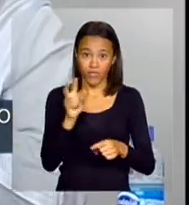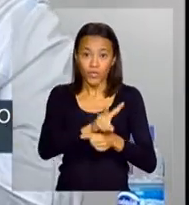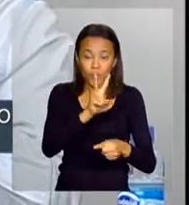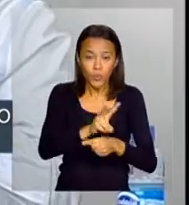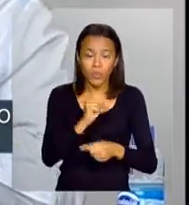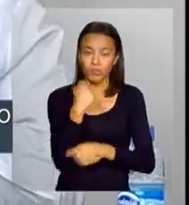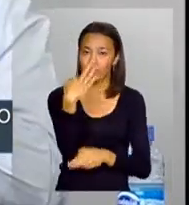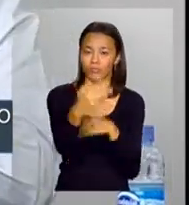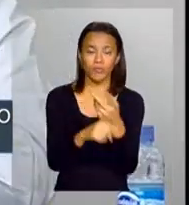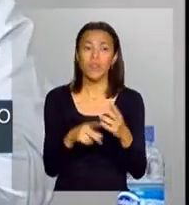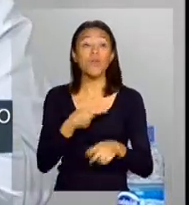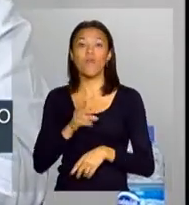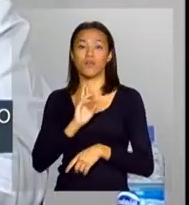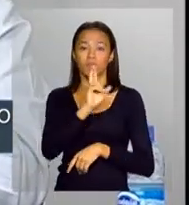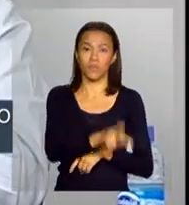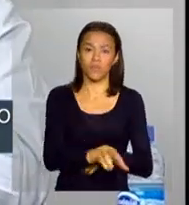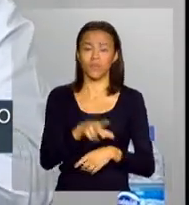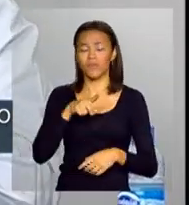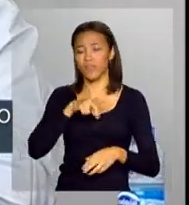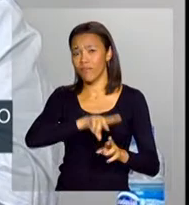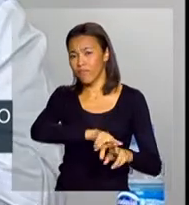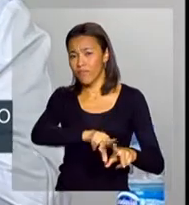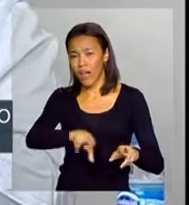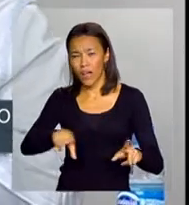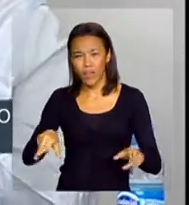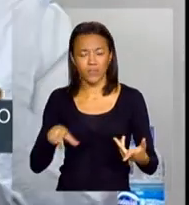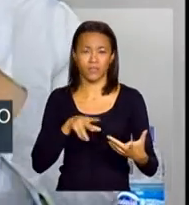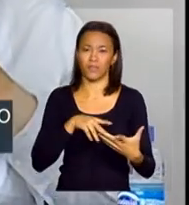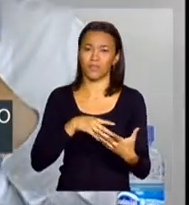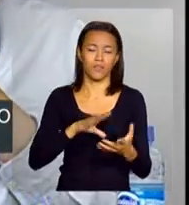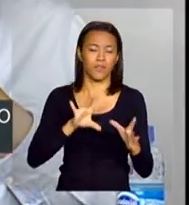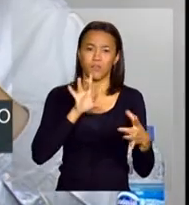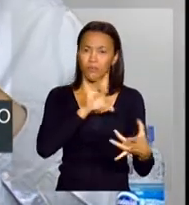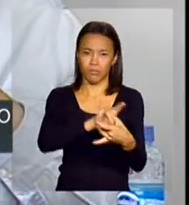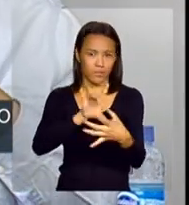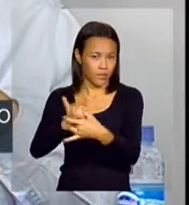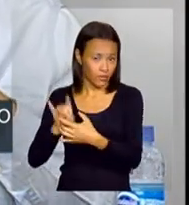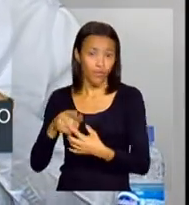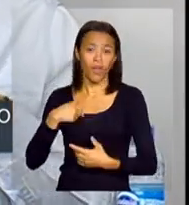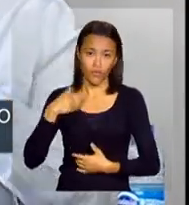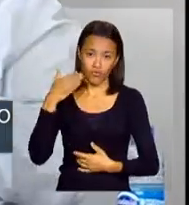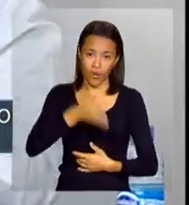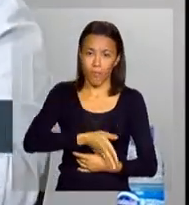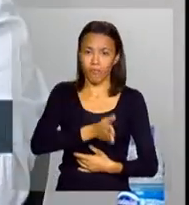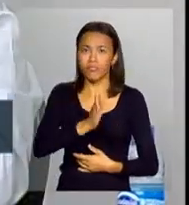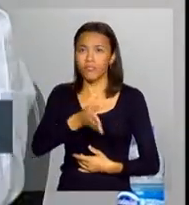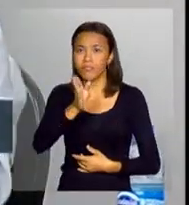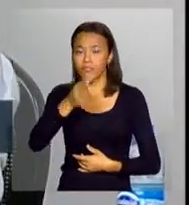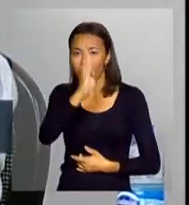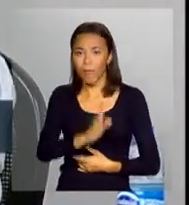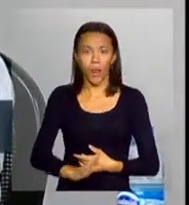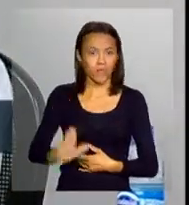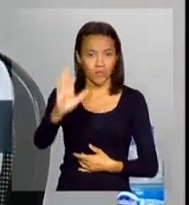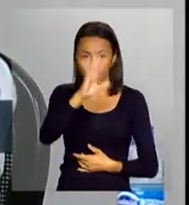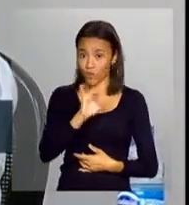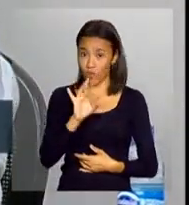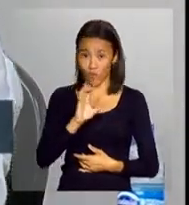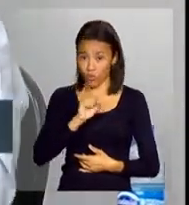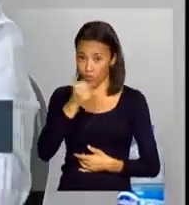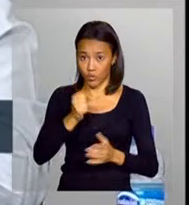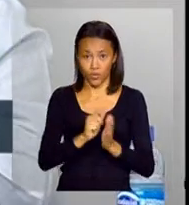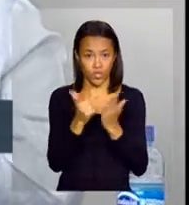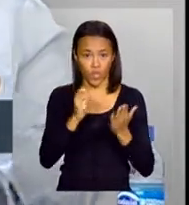pedir. Você tem N situações nesse Brasil. Eu conversei, eu andei pelo Brasil inteiro, não foram só os ruralistas que fizeram audiências